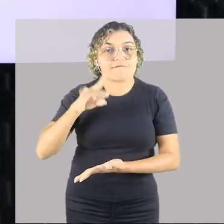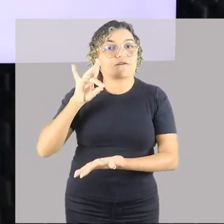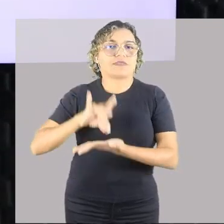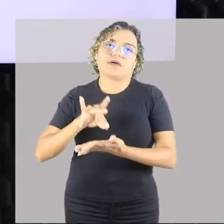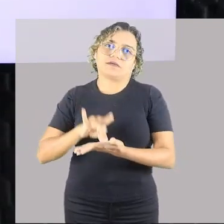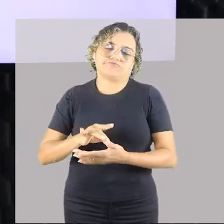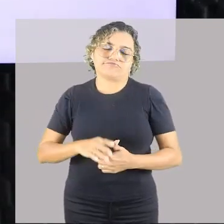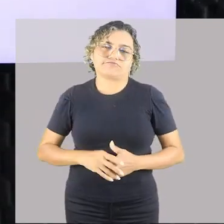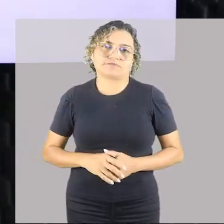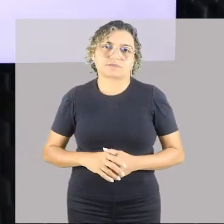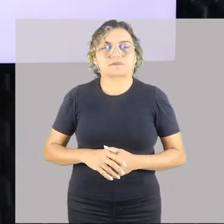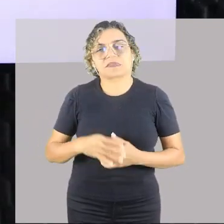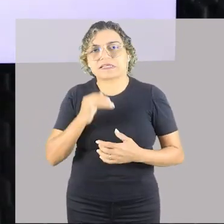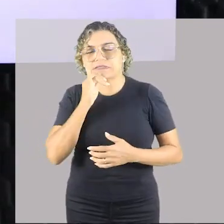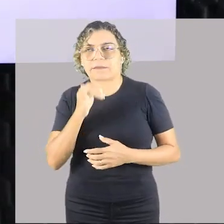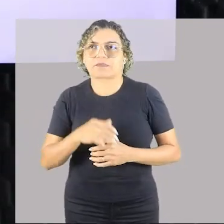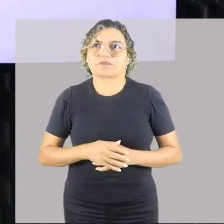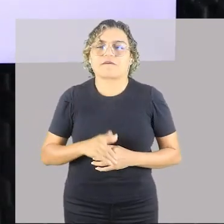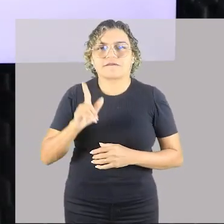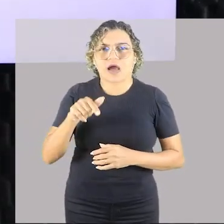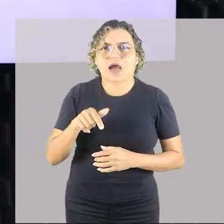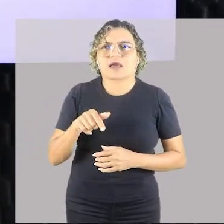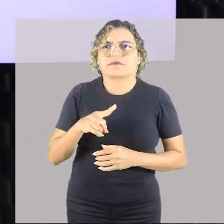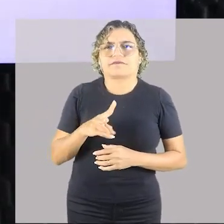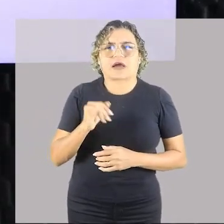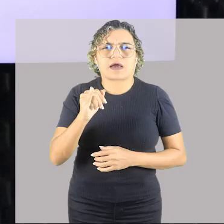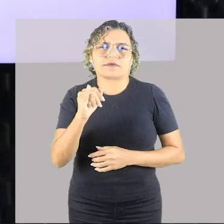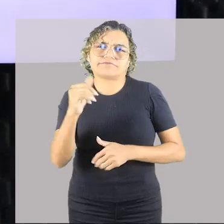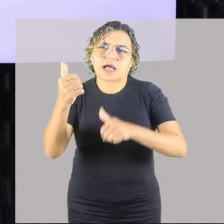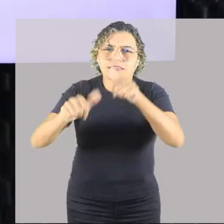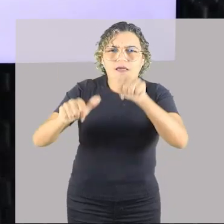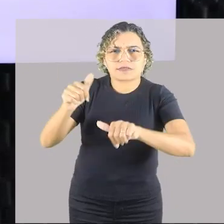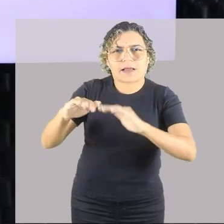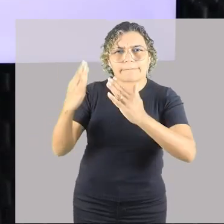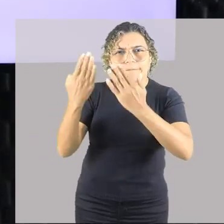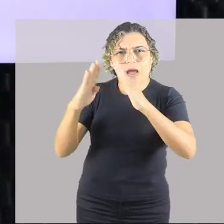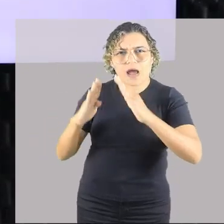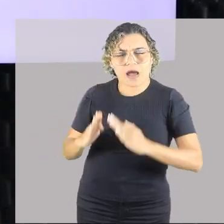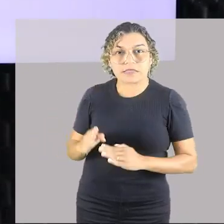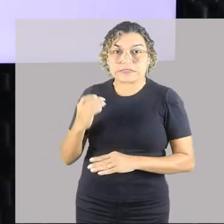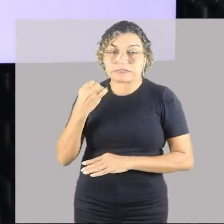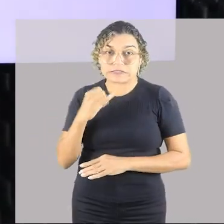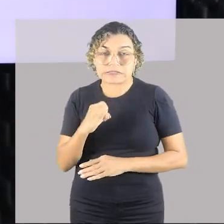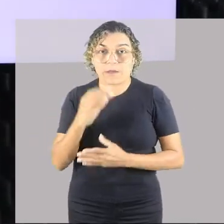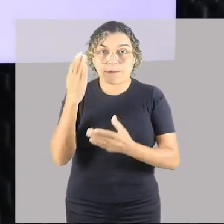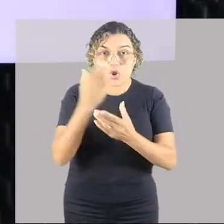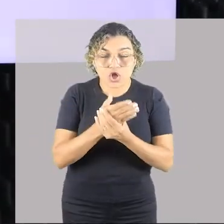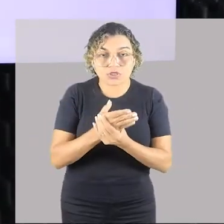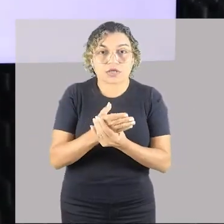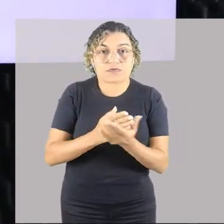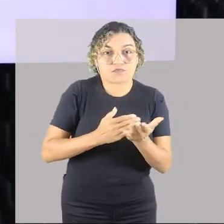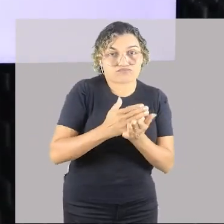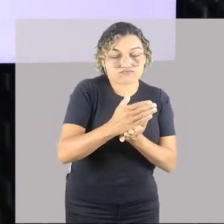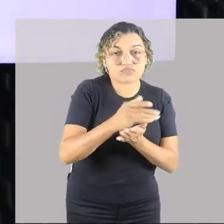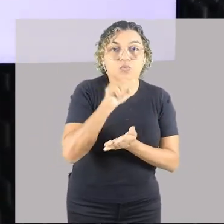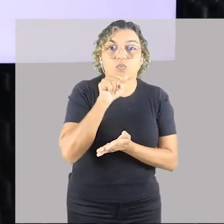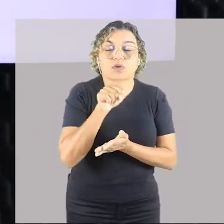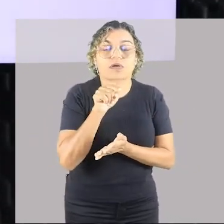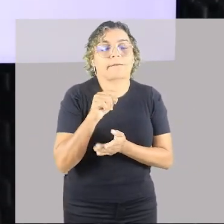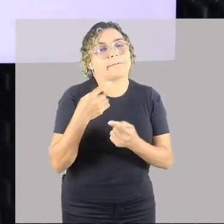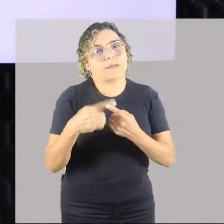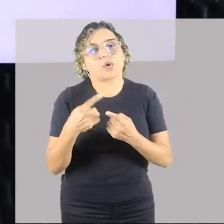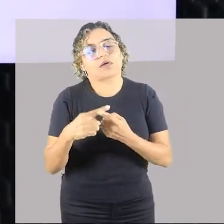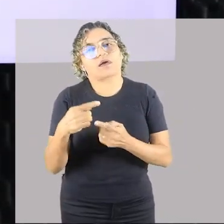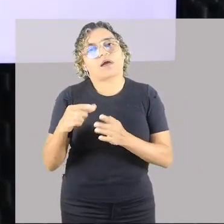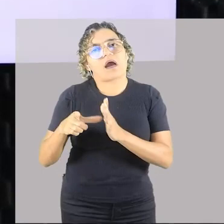são ou não verídicos. Ou seja, ele vai averiguar a situação. Se ele for instaurado o processo administrativo